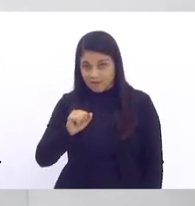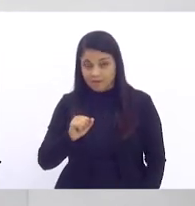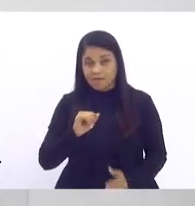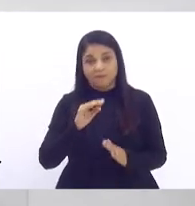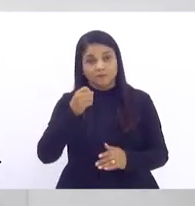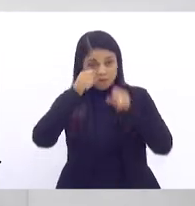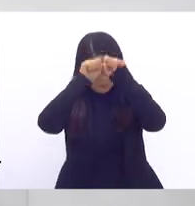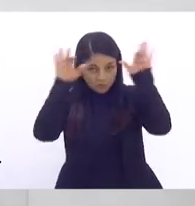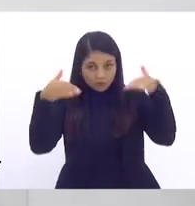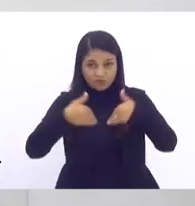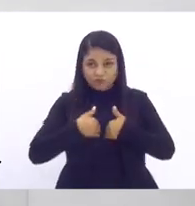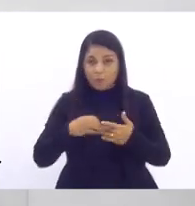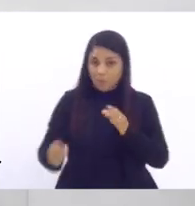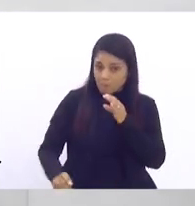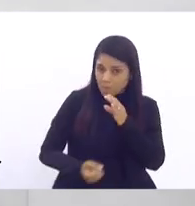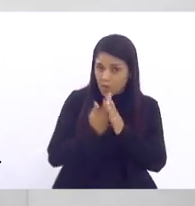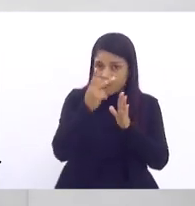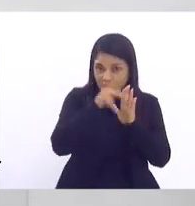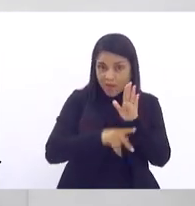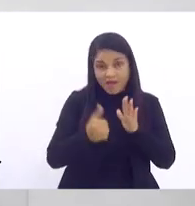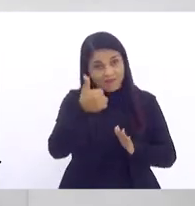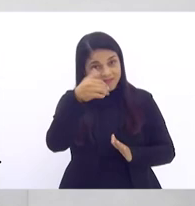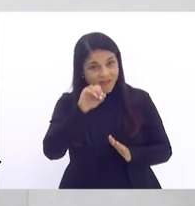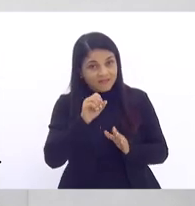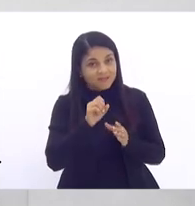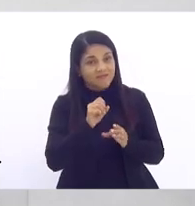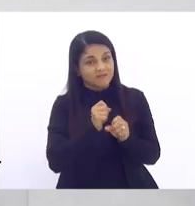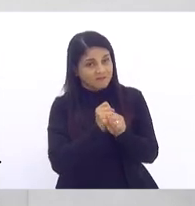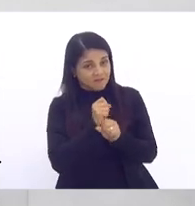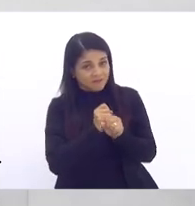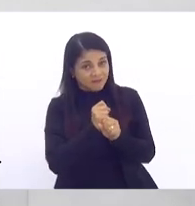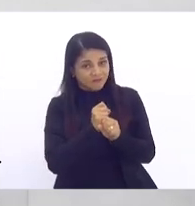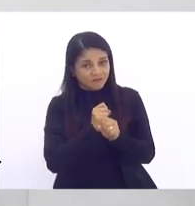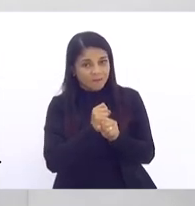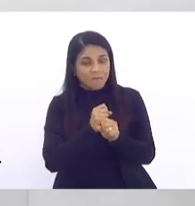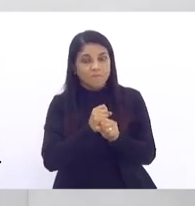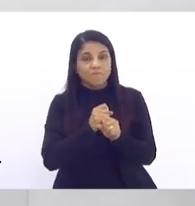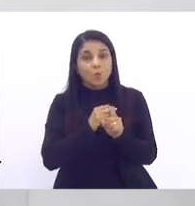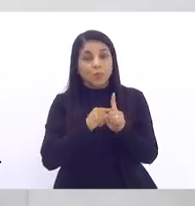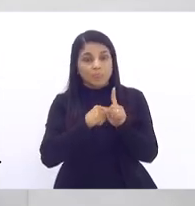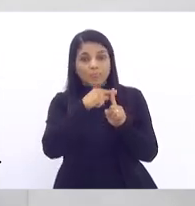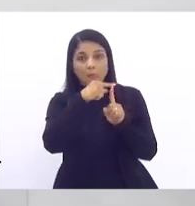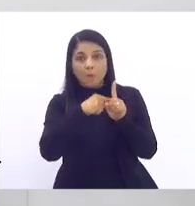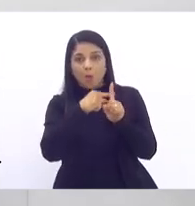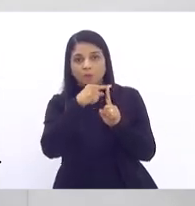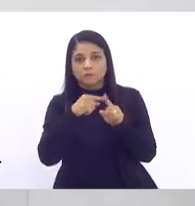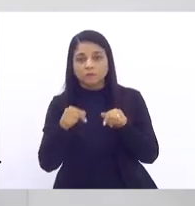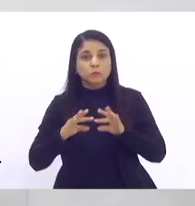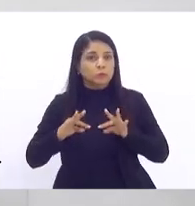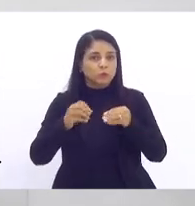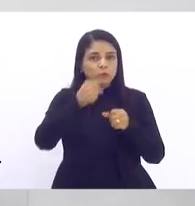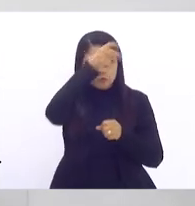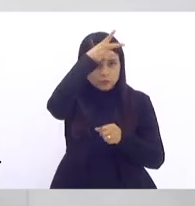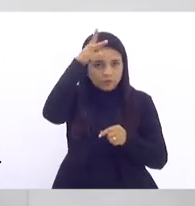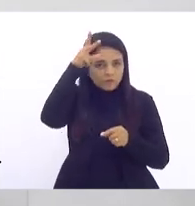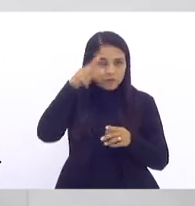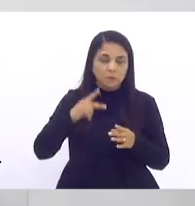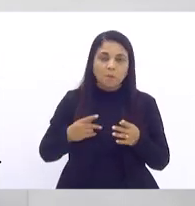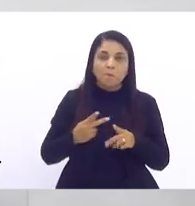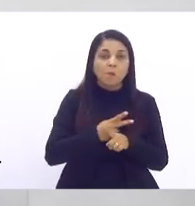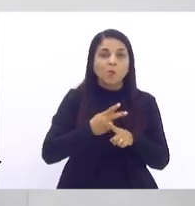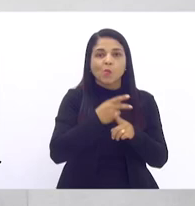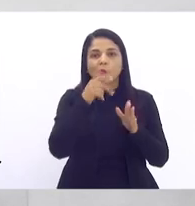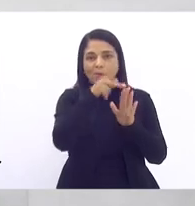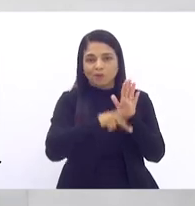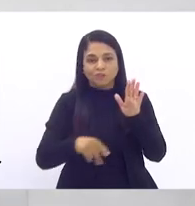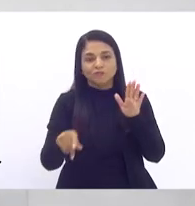cidade de Itaboraí já tem 10 anos acabou se tornando um termômetro porque prefeitos do Brasil inteiro procuram esse projeto porque